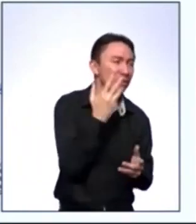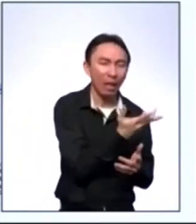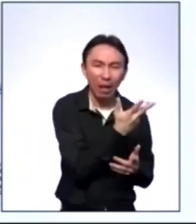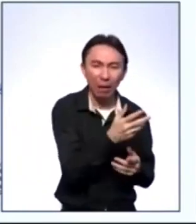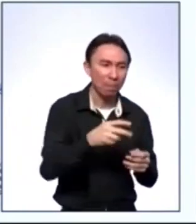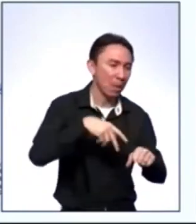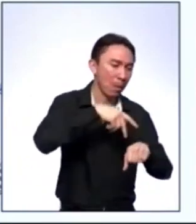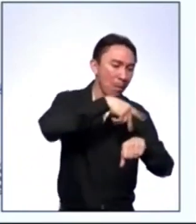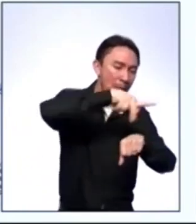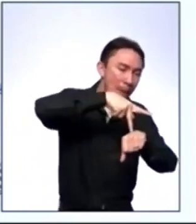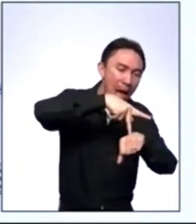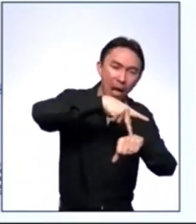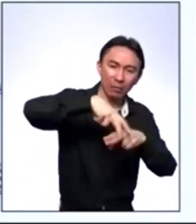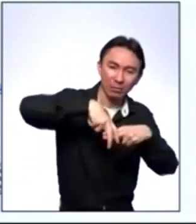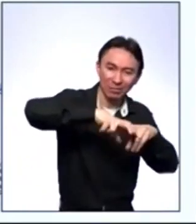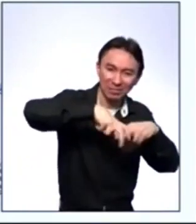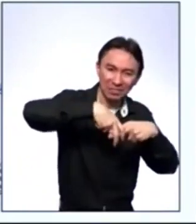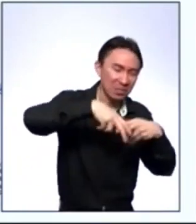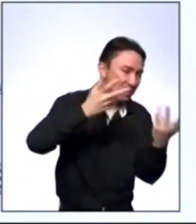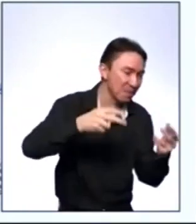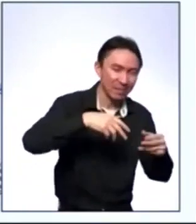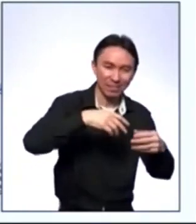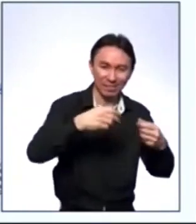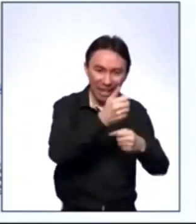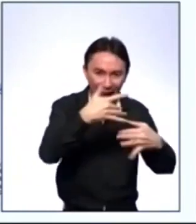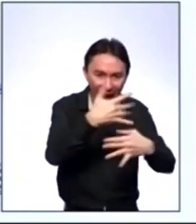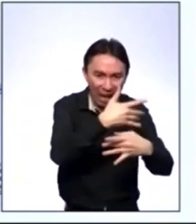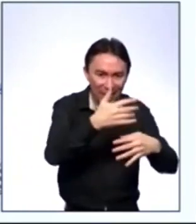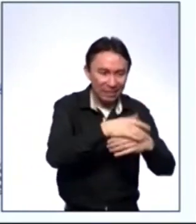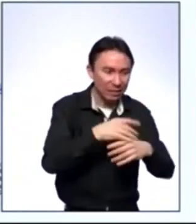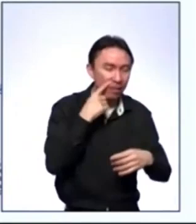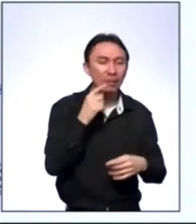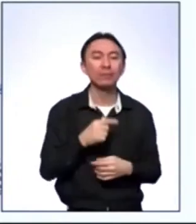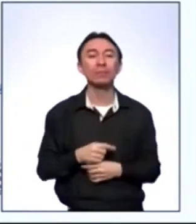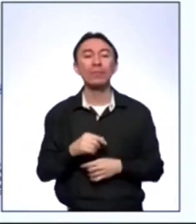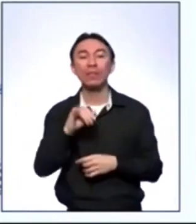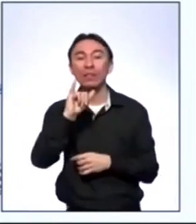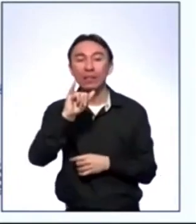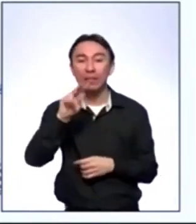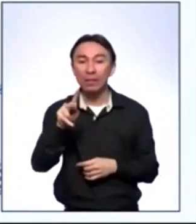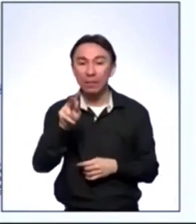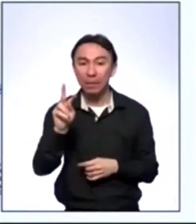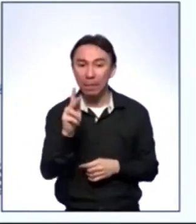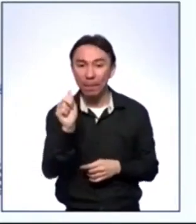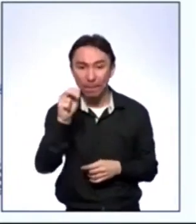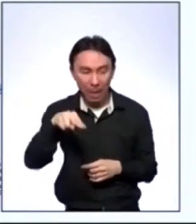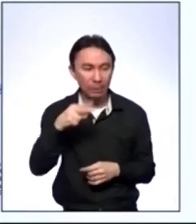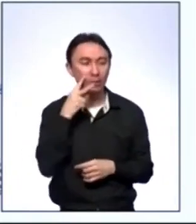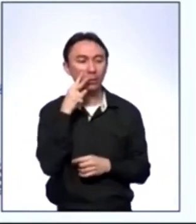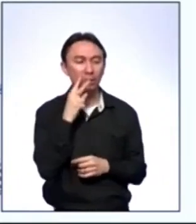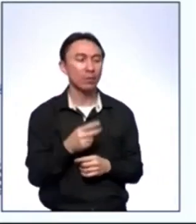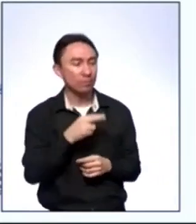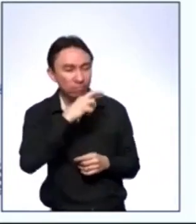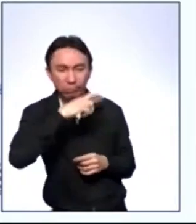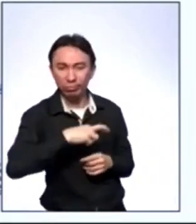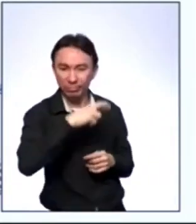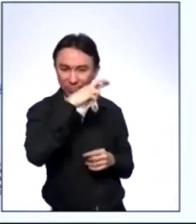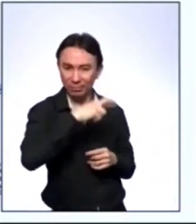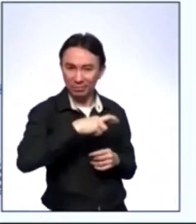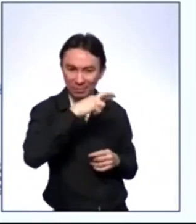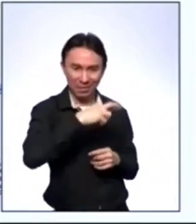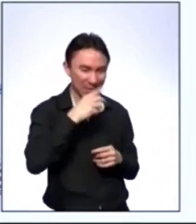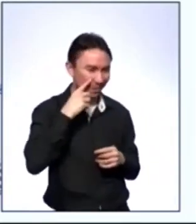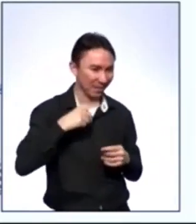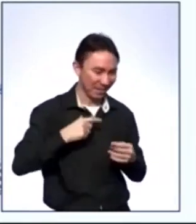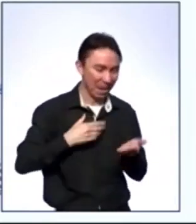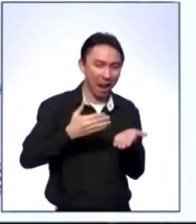cidade, isso é posto para apreciação do IPAM, que utilizando-se dos chamados 4 livros de